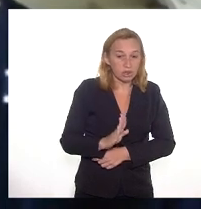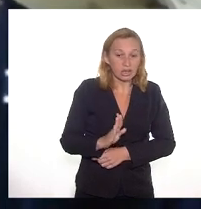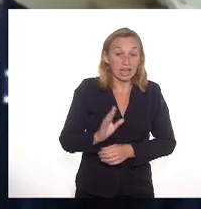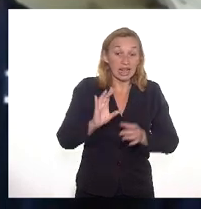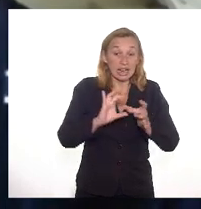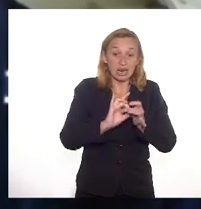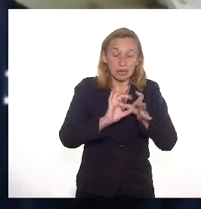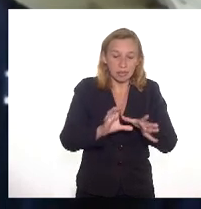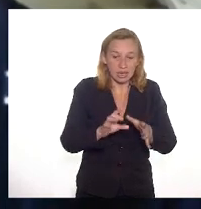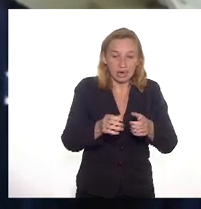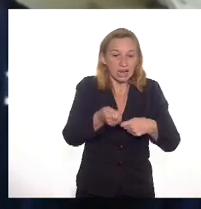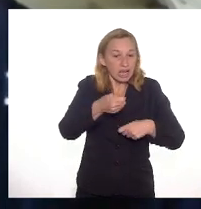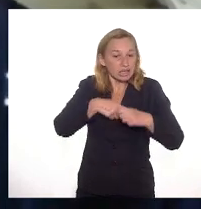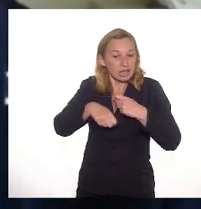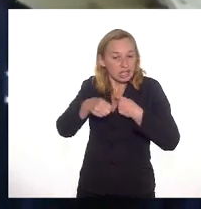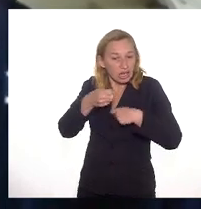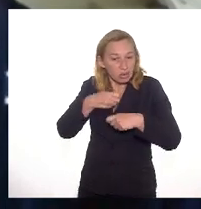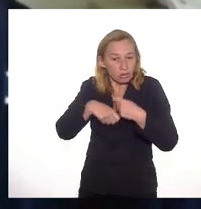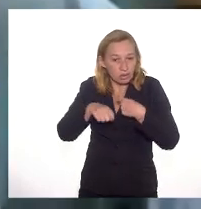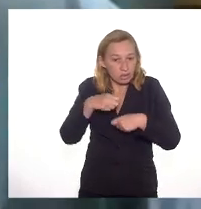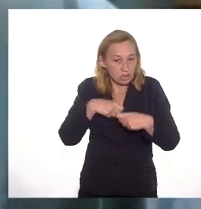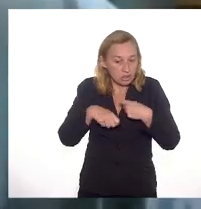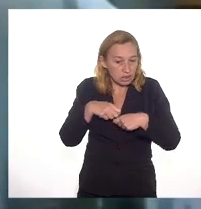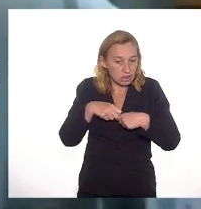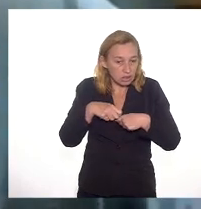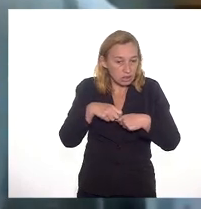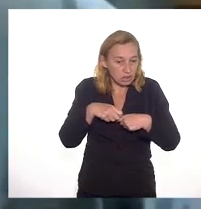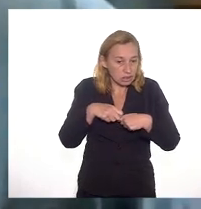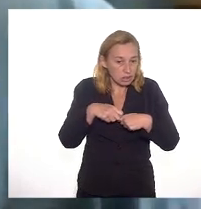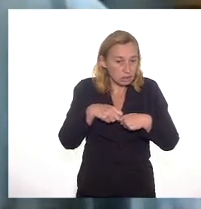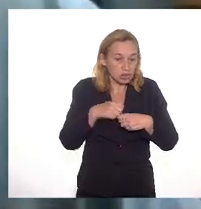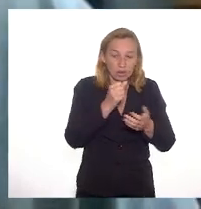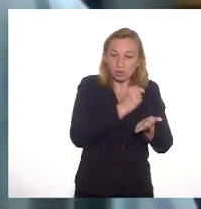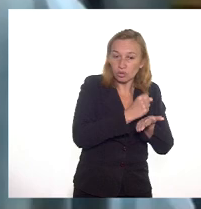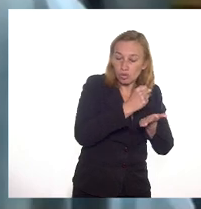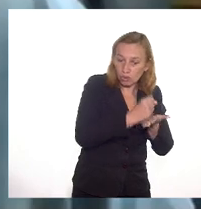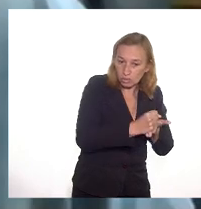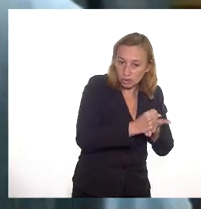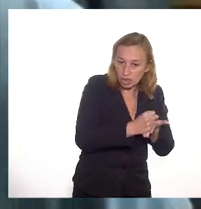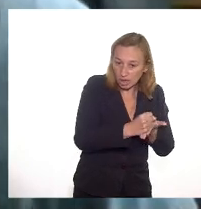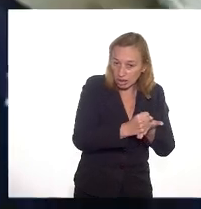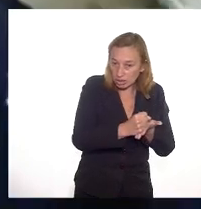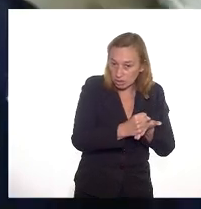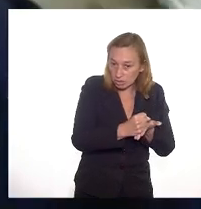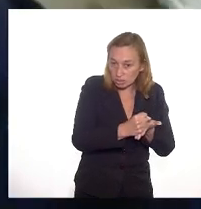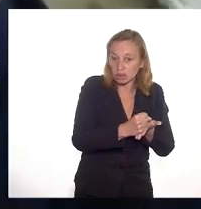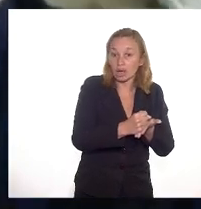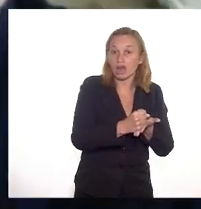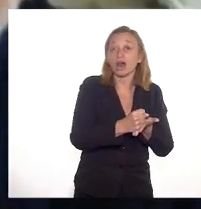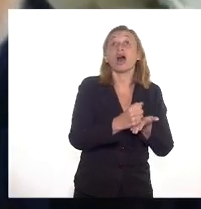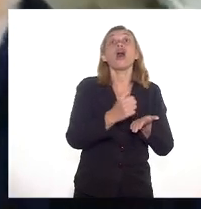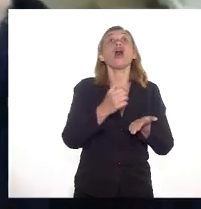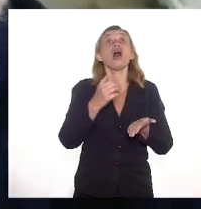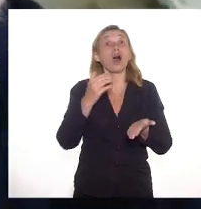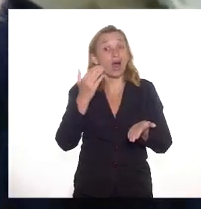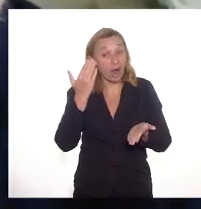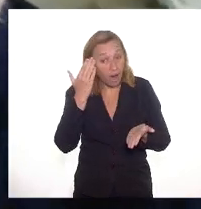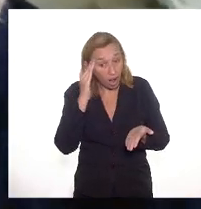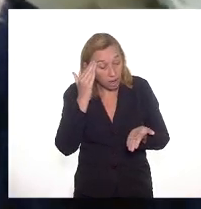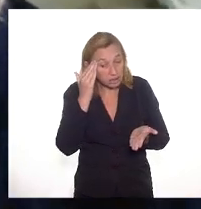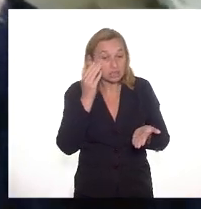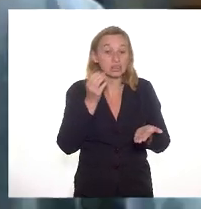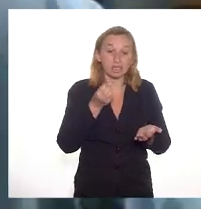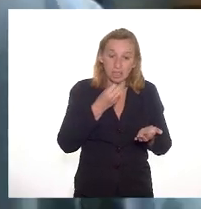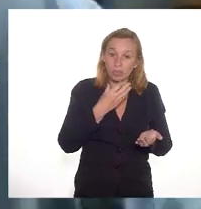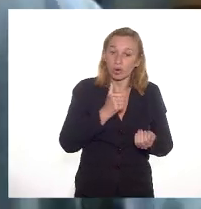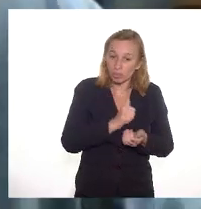autoriza a negociação entre as partes do contrato de locação. Tá bom. Deu uma atenuada aqui,